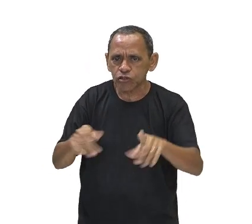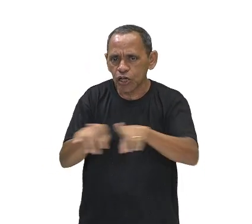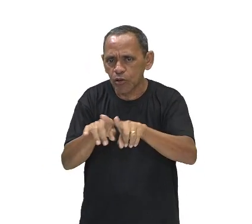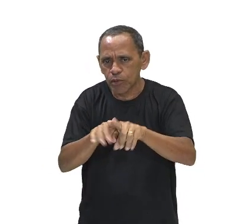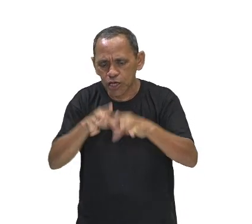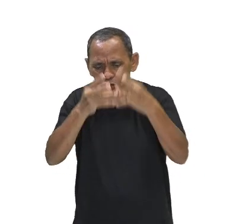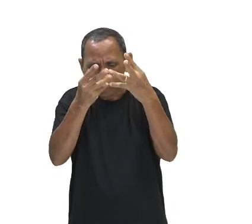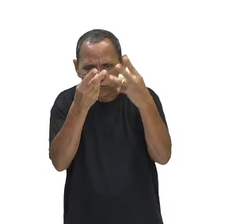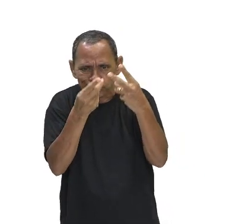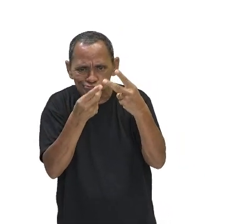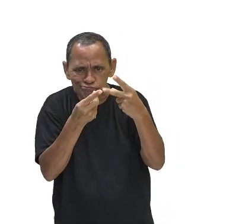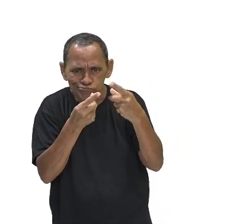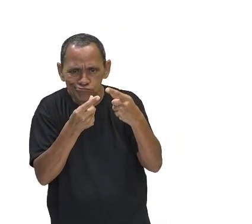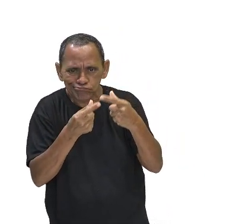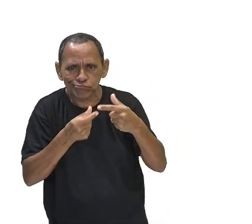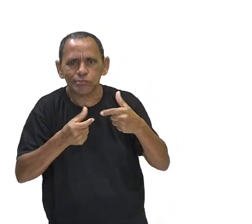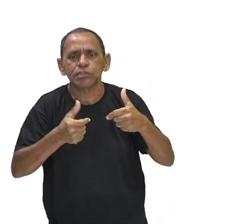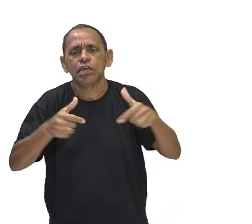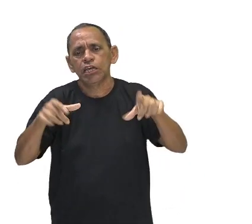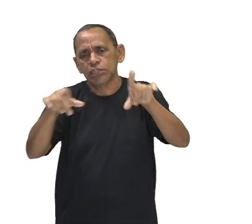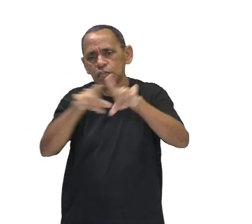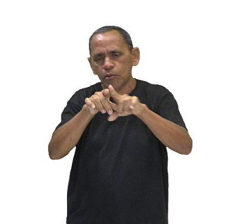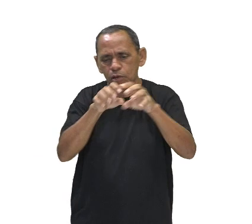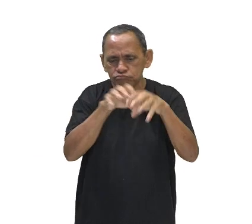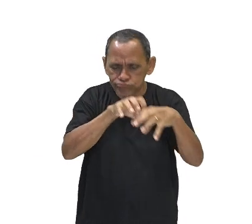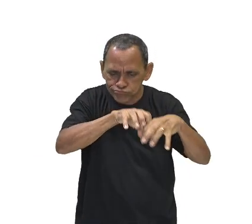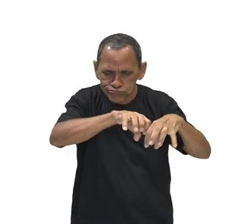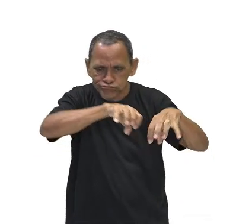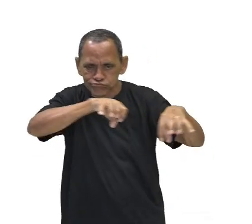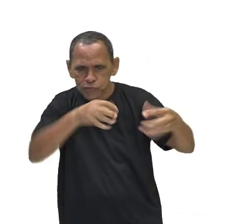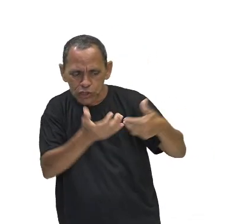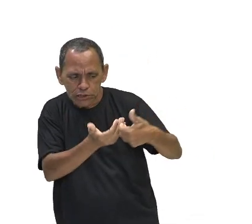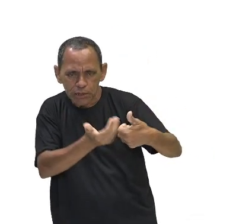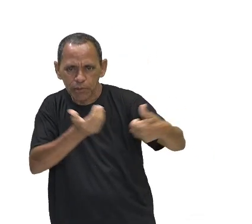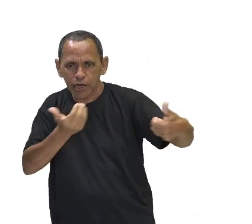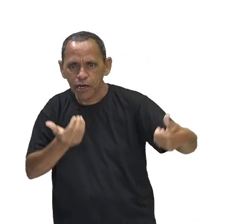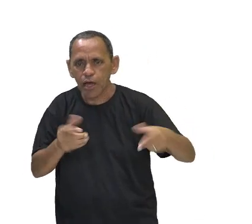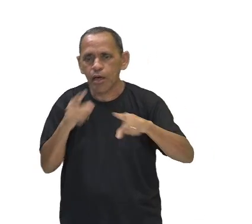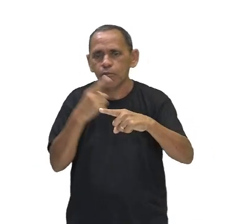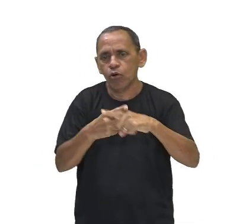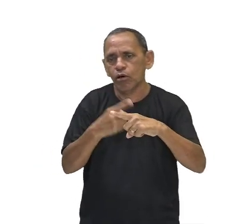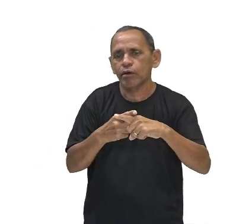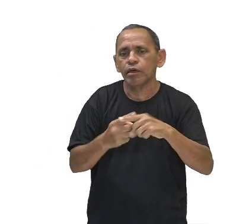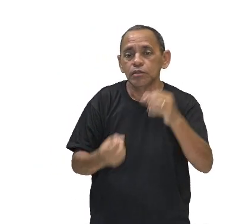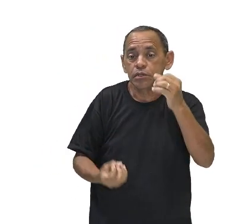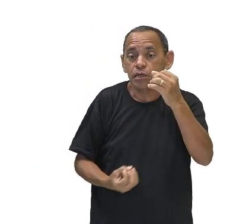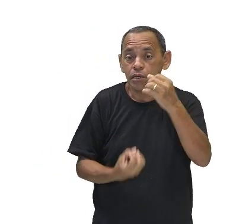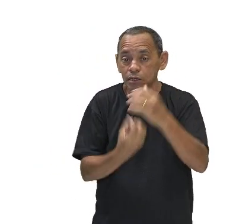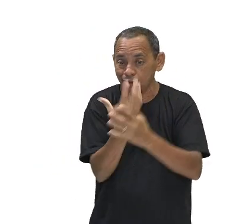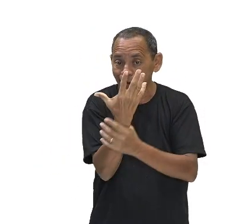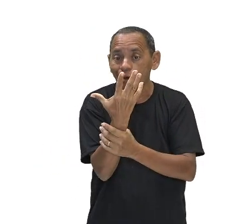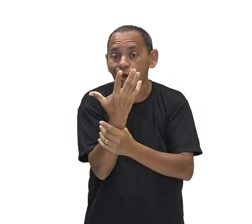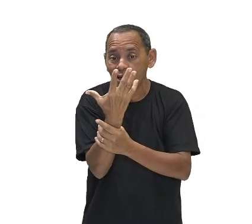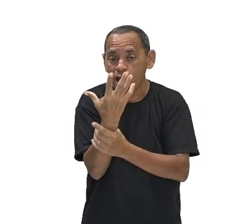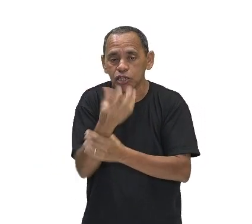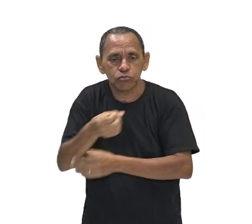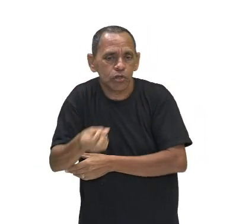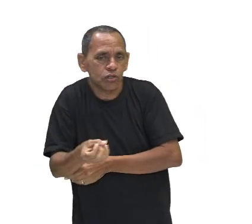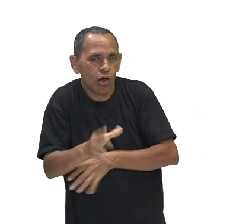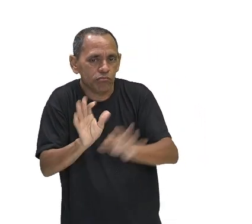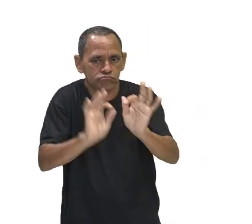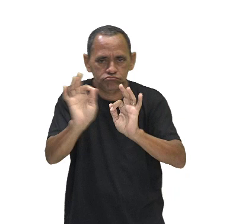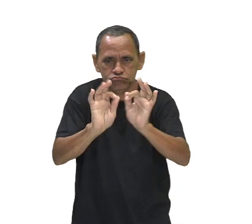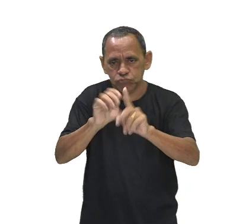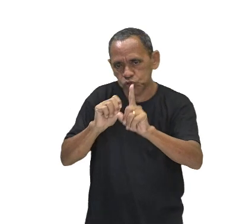se desagregar, a se desorganizar, porque está surgindo uma nova organização social, que